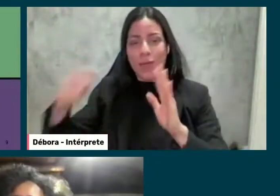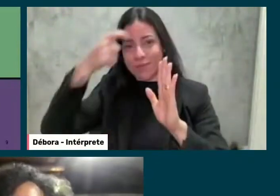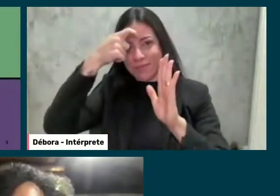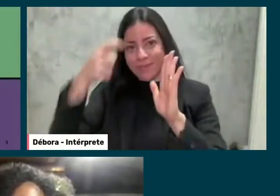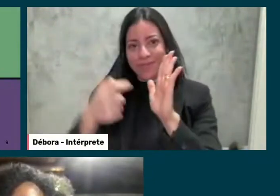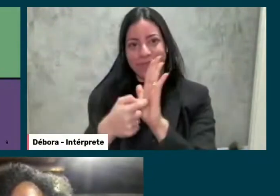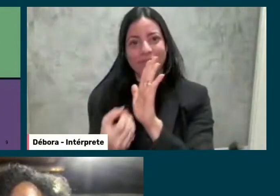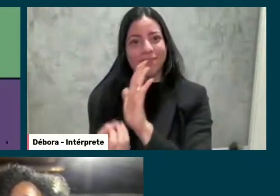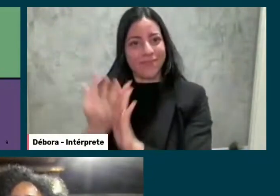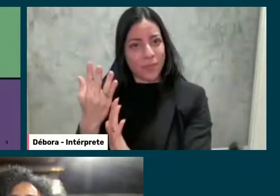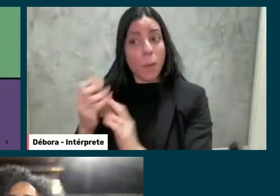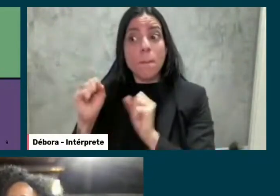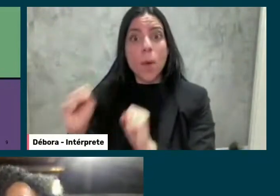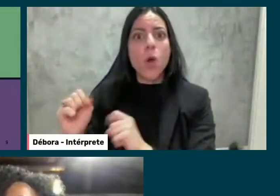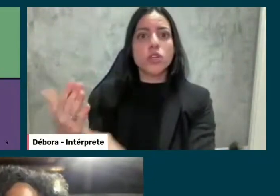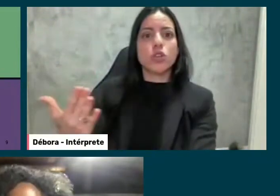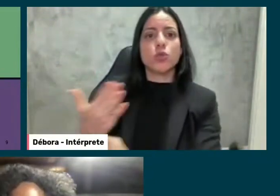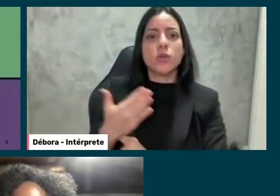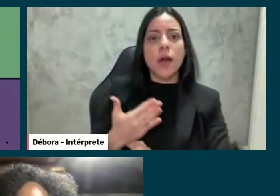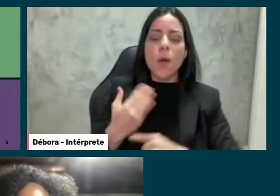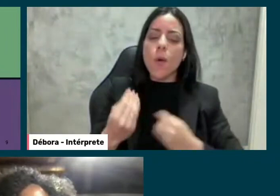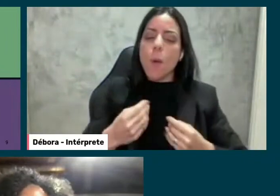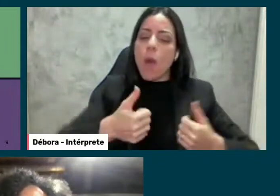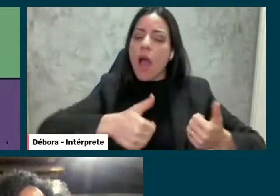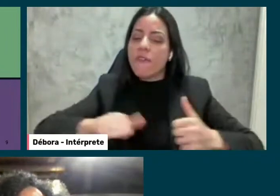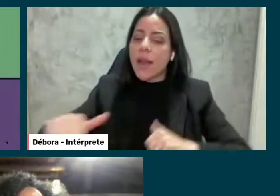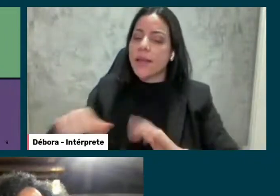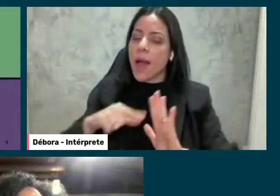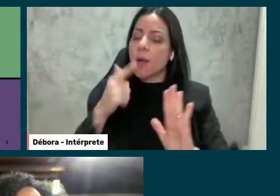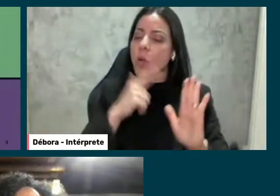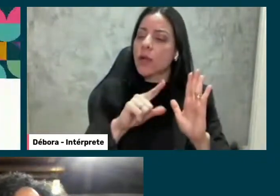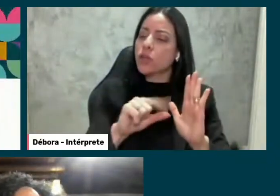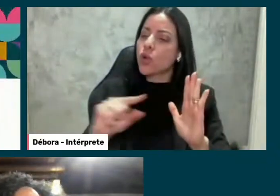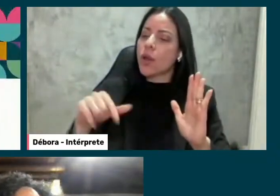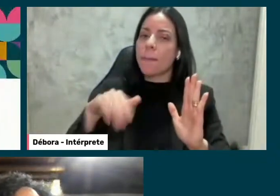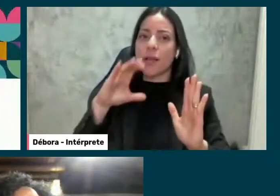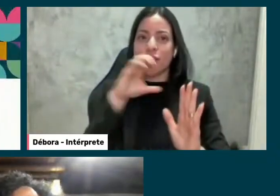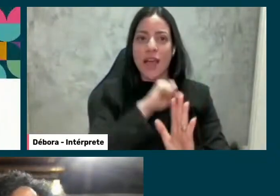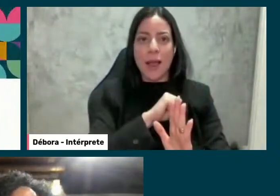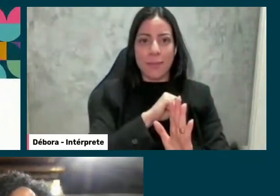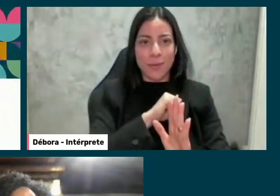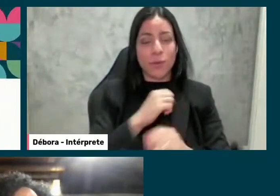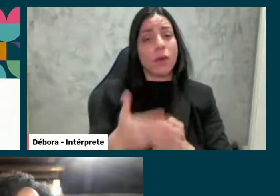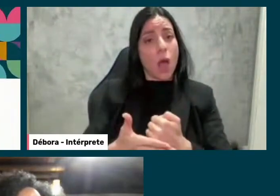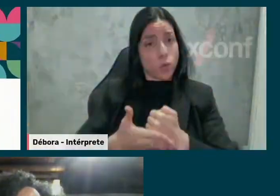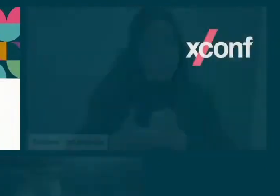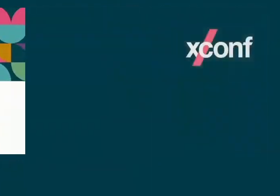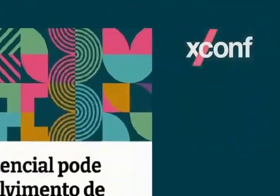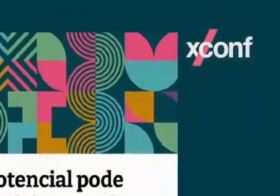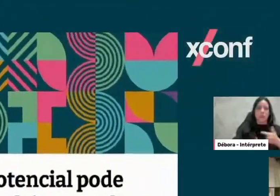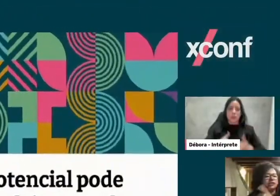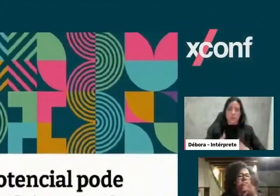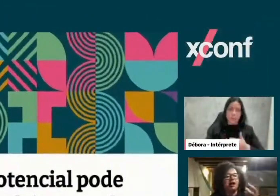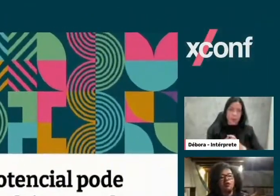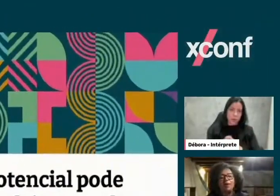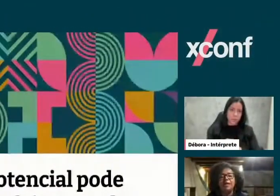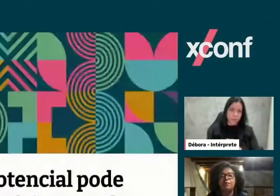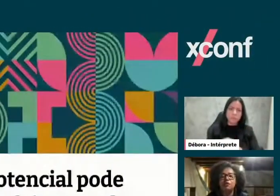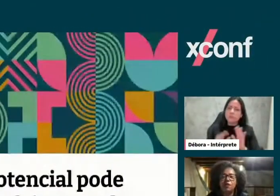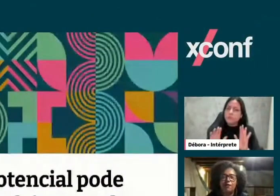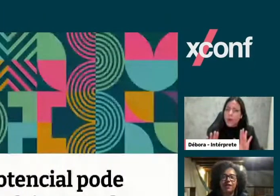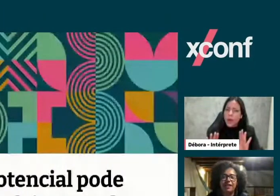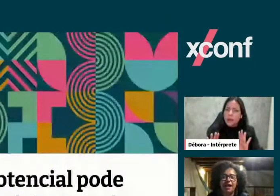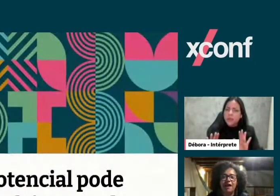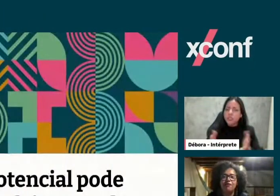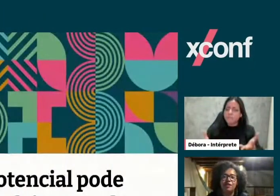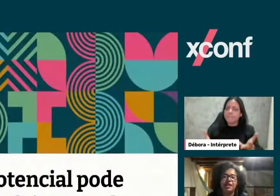avalie como essa pessoa pode fazer de um jeito mais eficiente o seu trabalho. Mas como todo esse potencial, como é